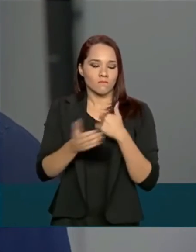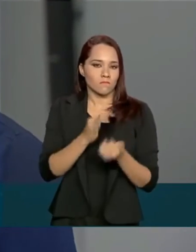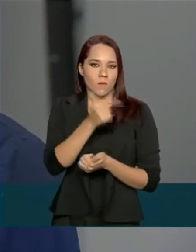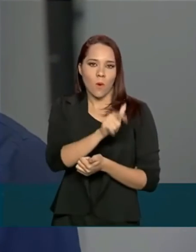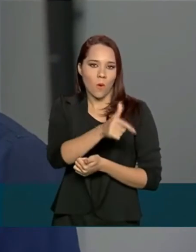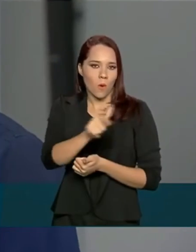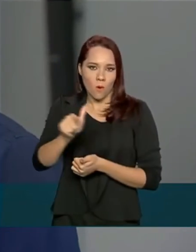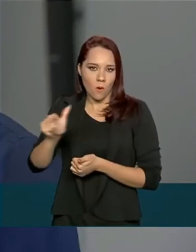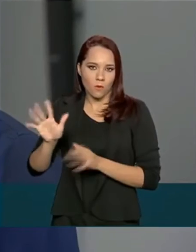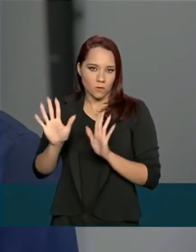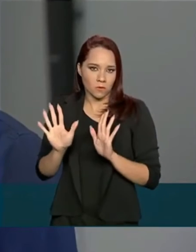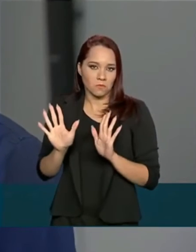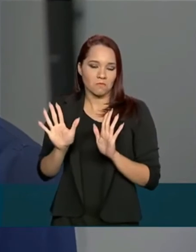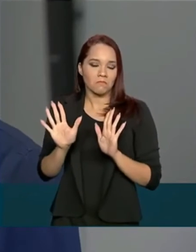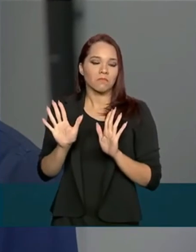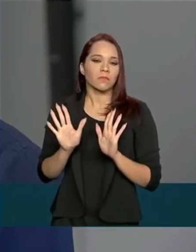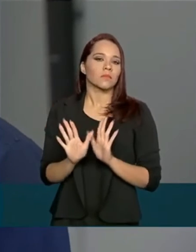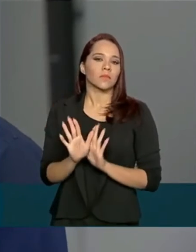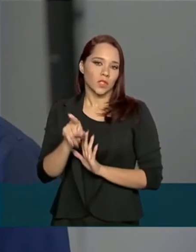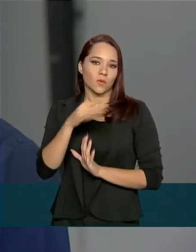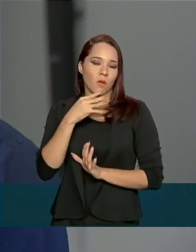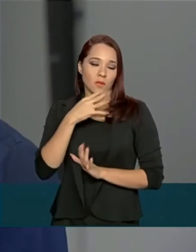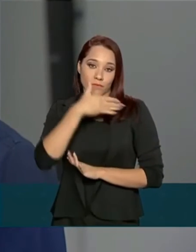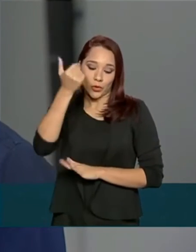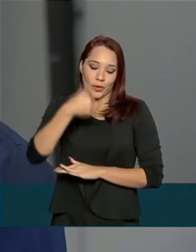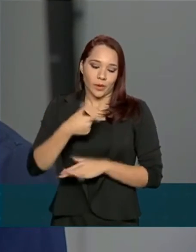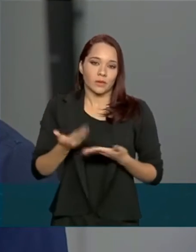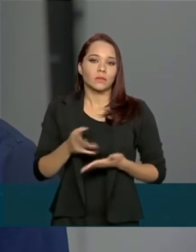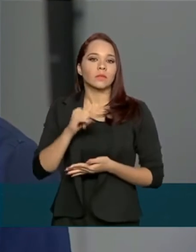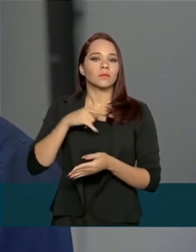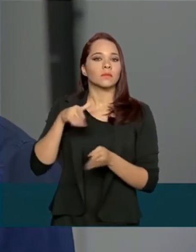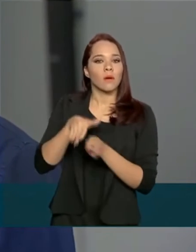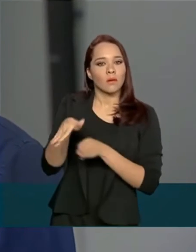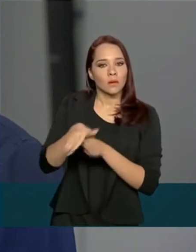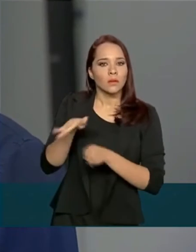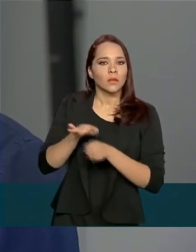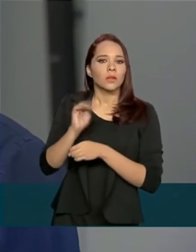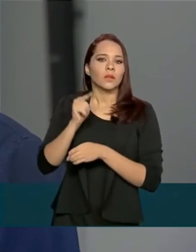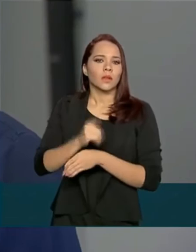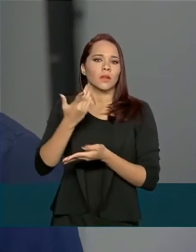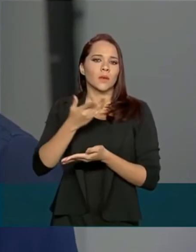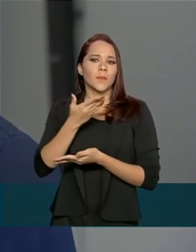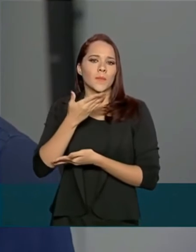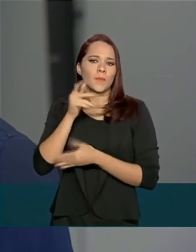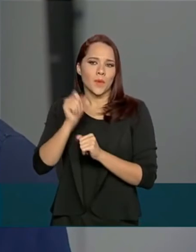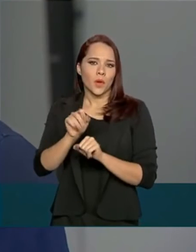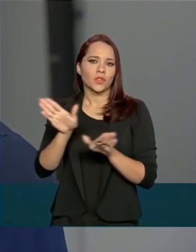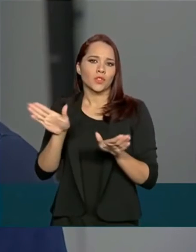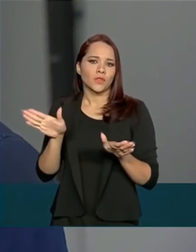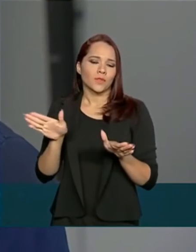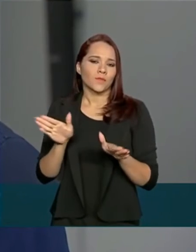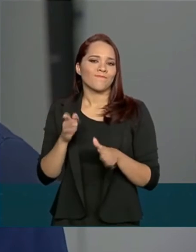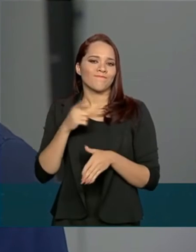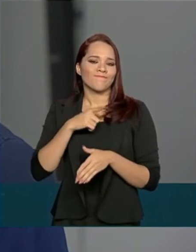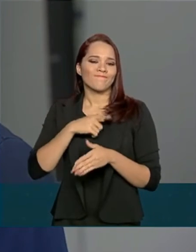fatores que vocês conhecem muito melhor que eu, se tem recomendações que possam balizar